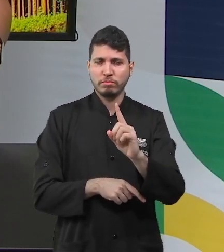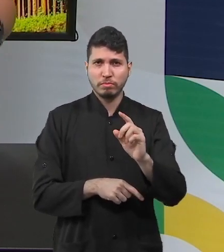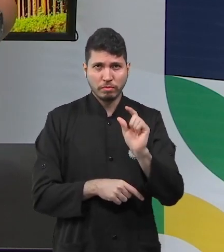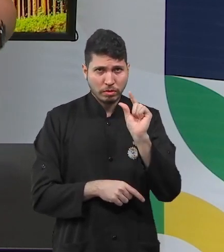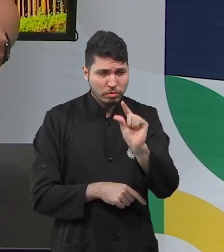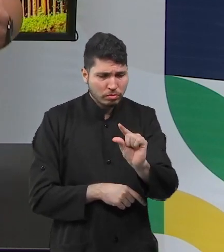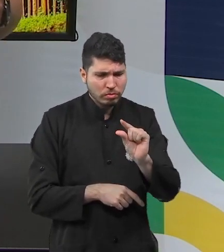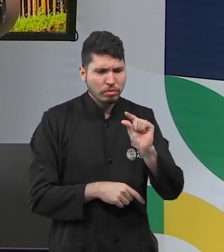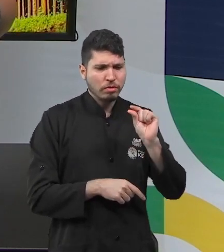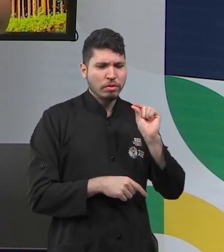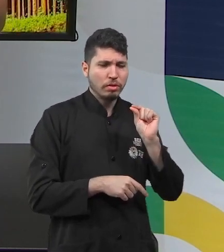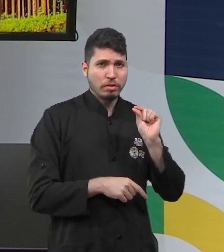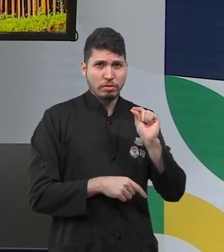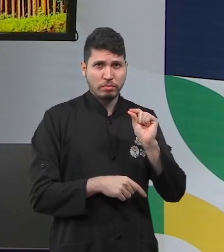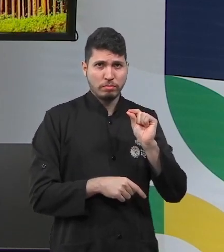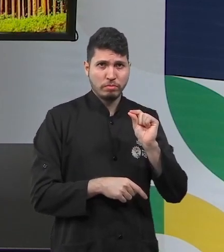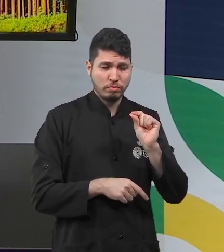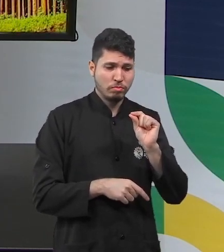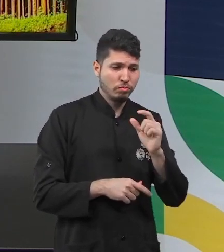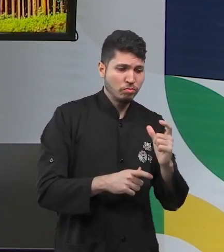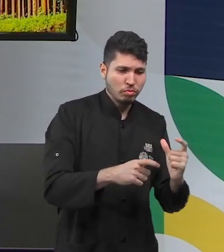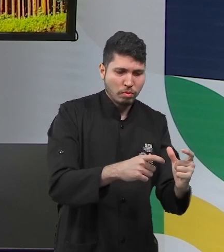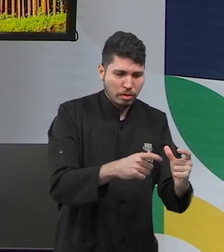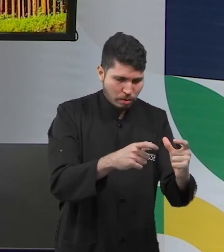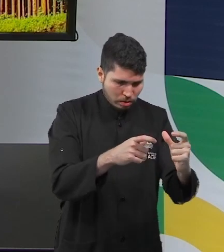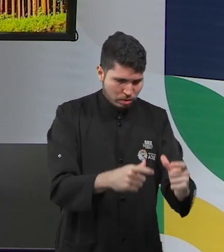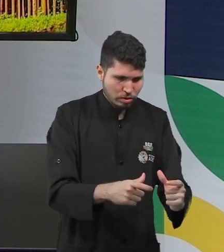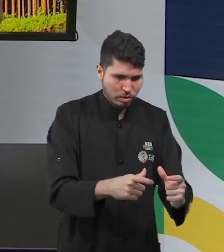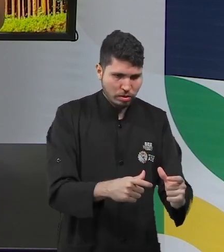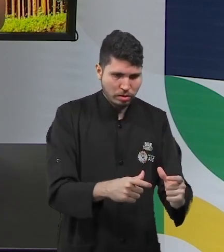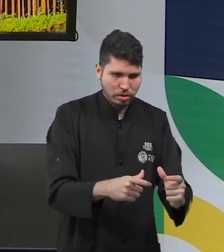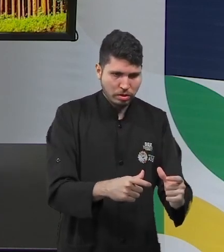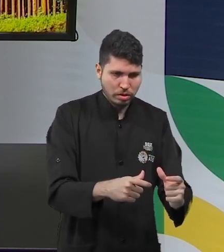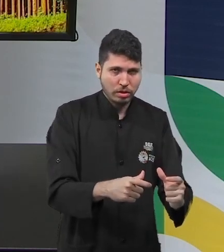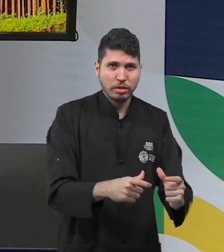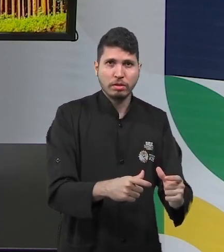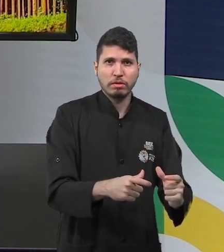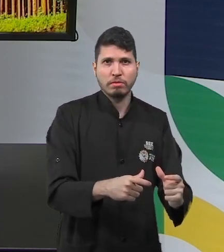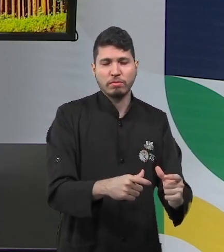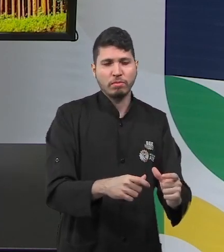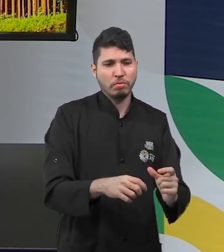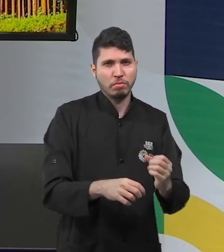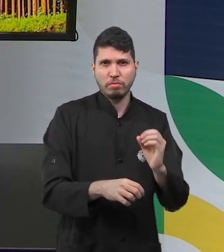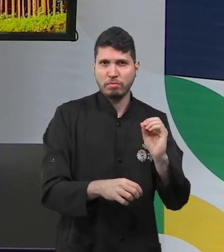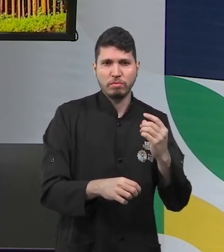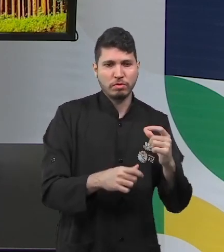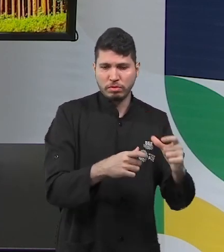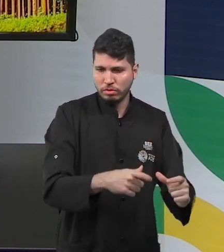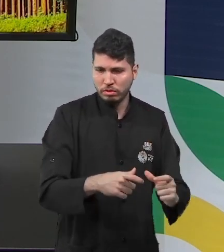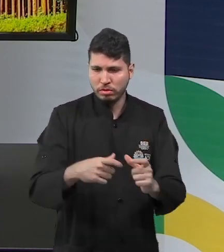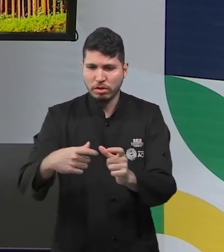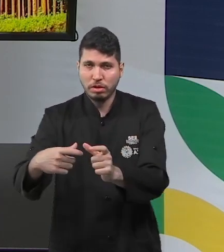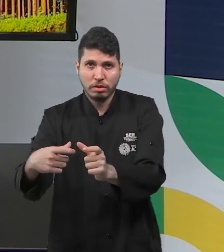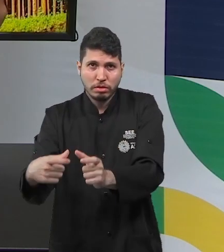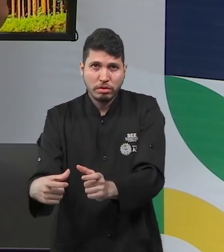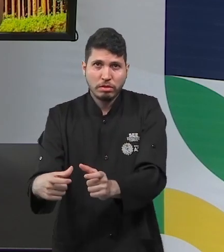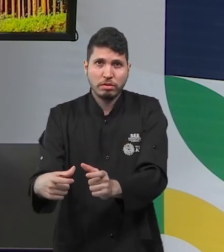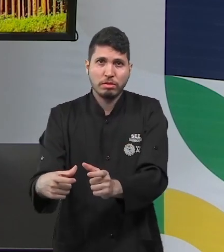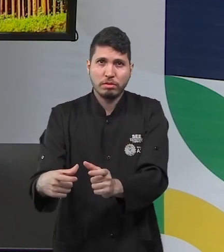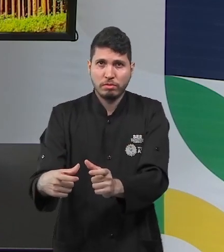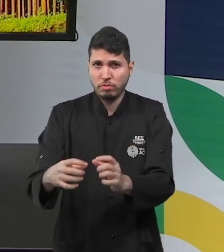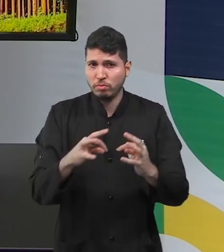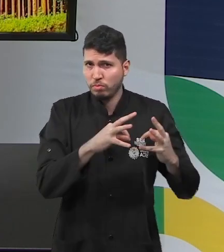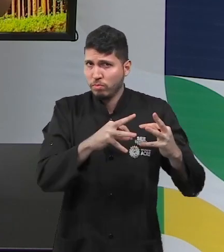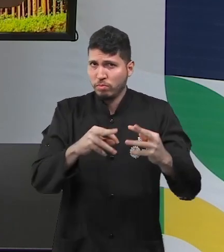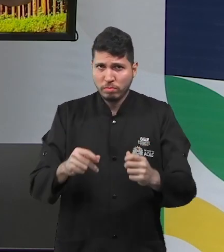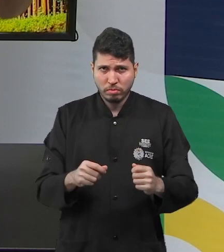de área por área, para não desmatar, não fazer o manejo florestal de forma